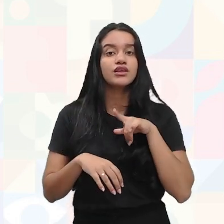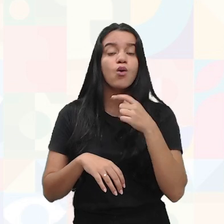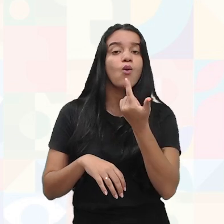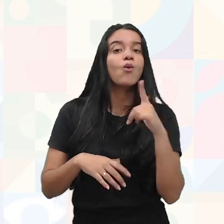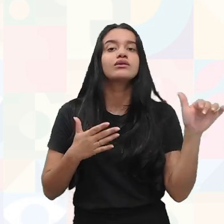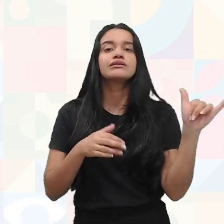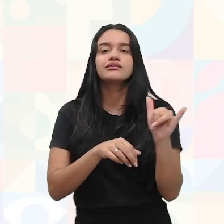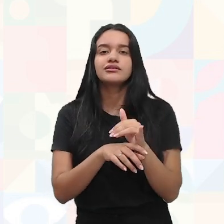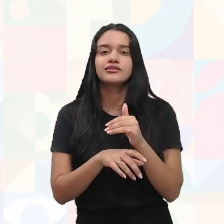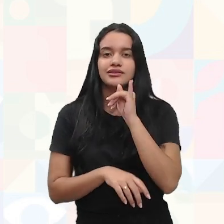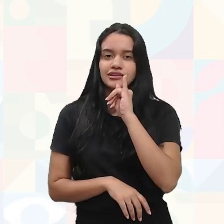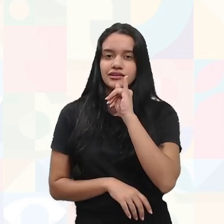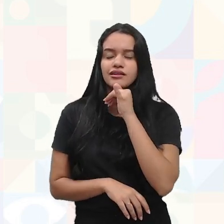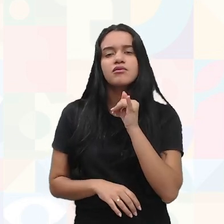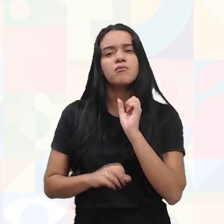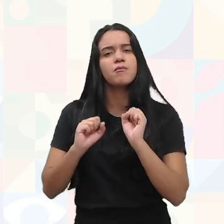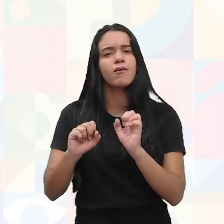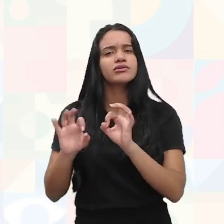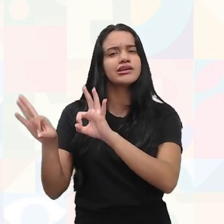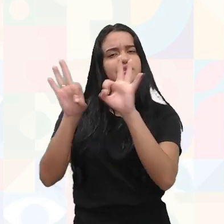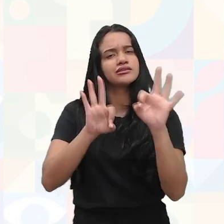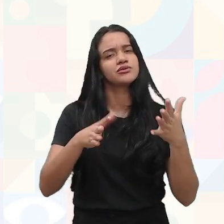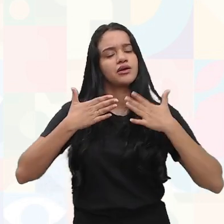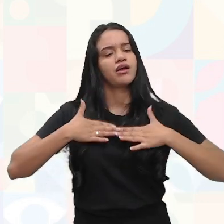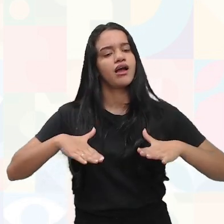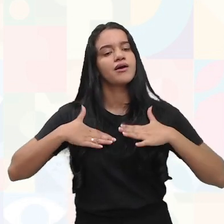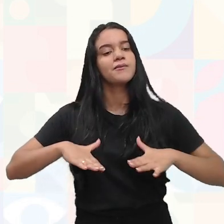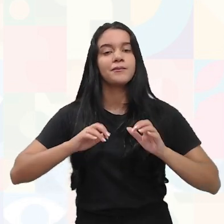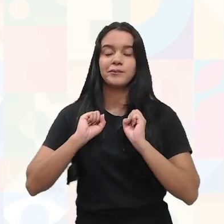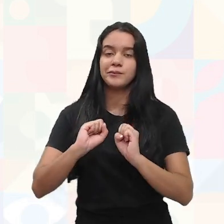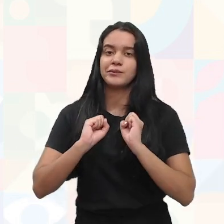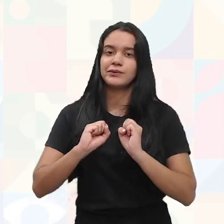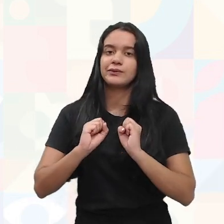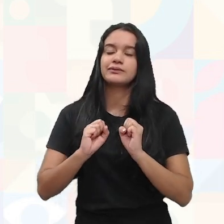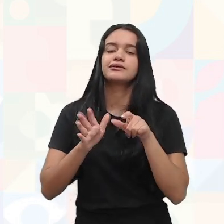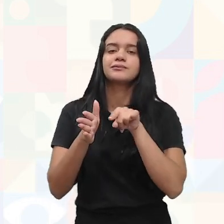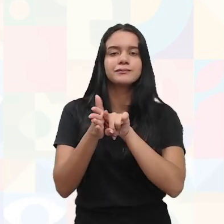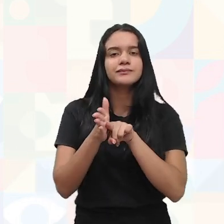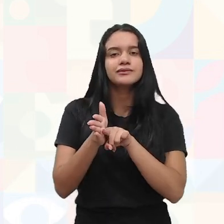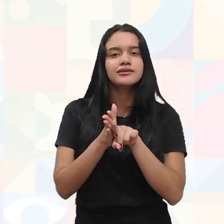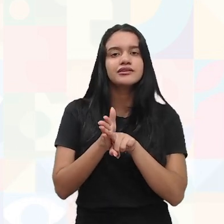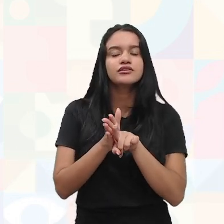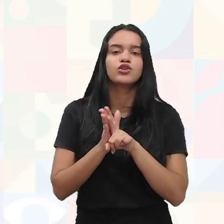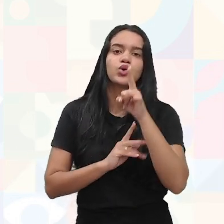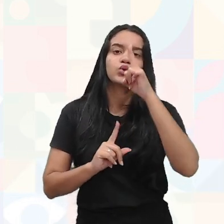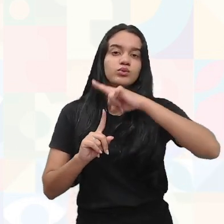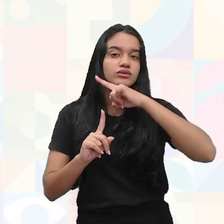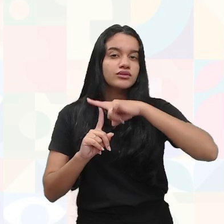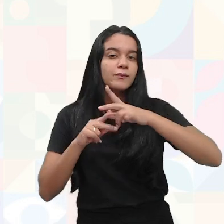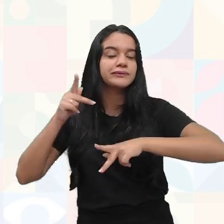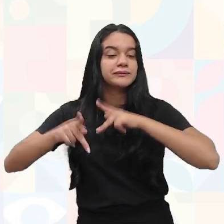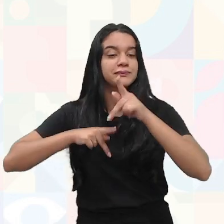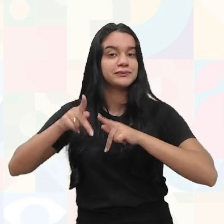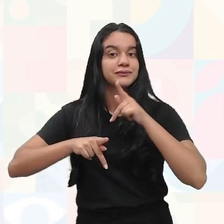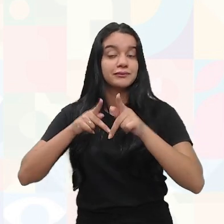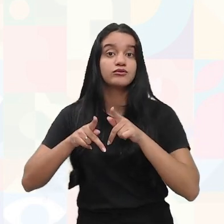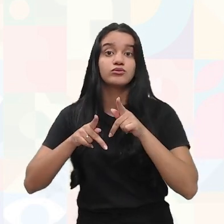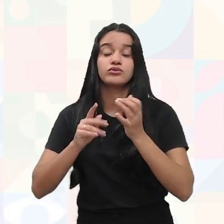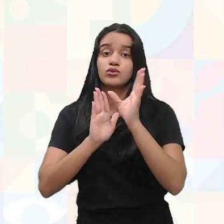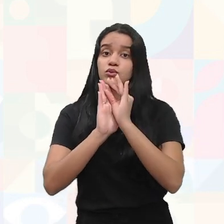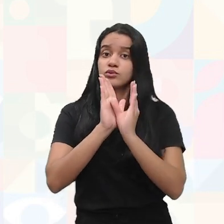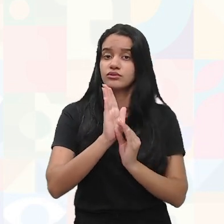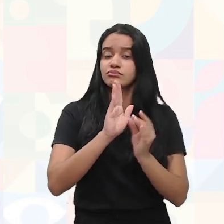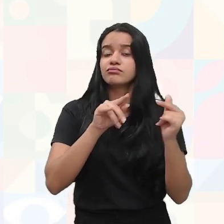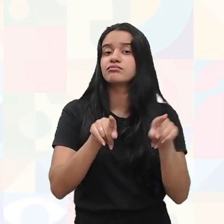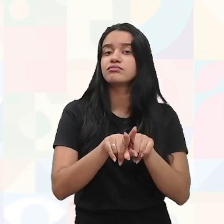exemplos que você pode ver com calma e depois você também pode pesquisar de acordo com o seu tipo de público e o seu tipo de conteúdo,